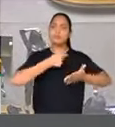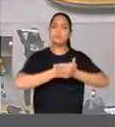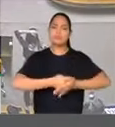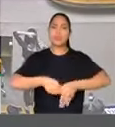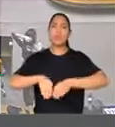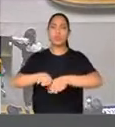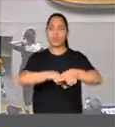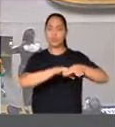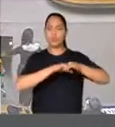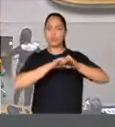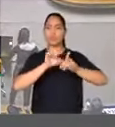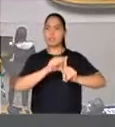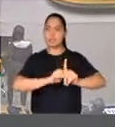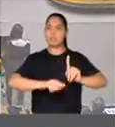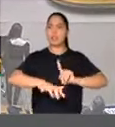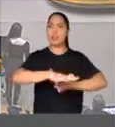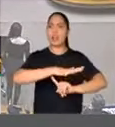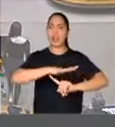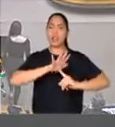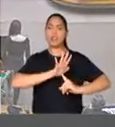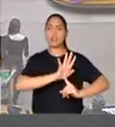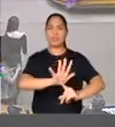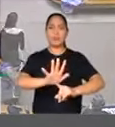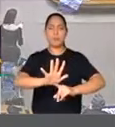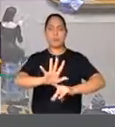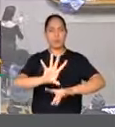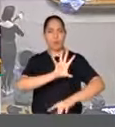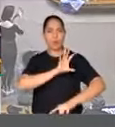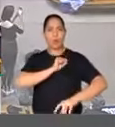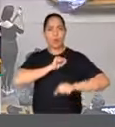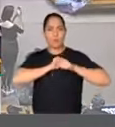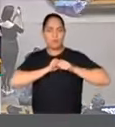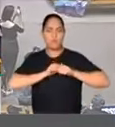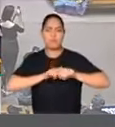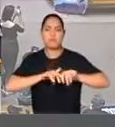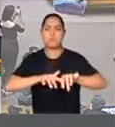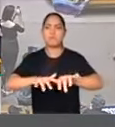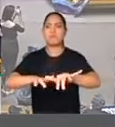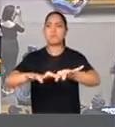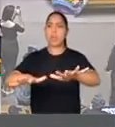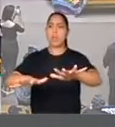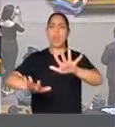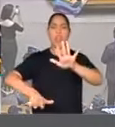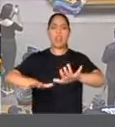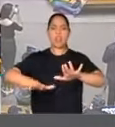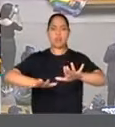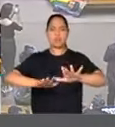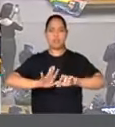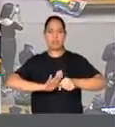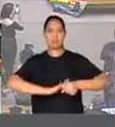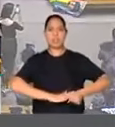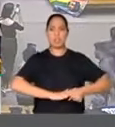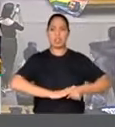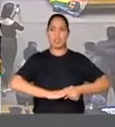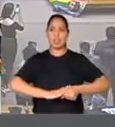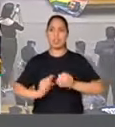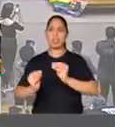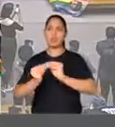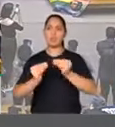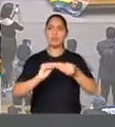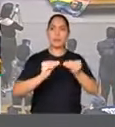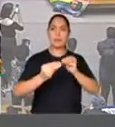uma sociedade em que o afeto possa se generalizar e não possa ser contido, e que os beijos não possam